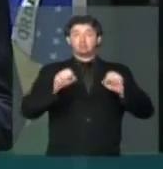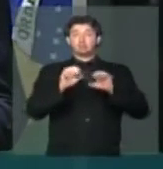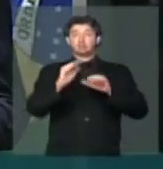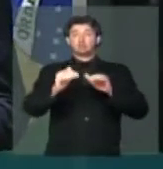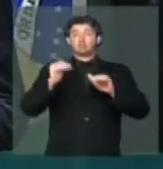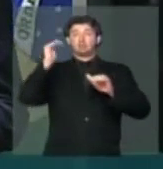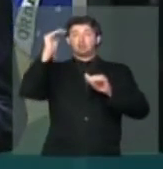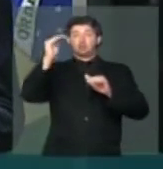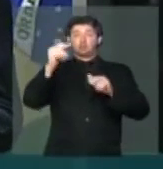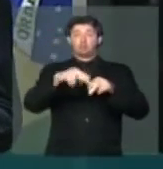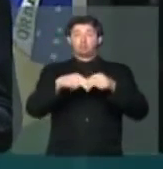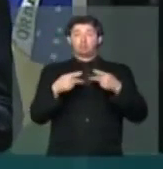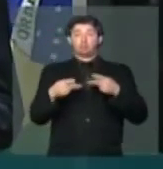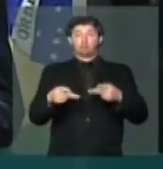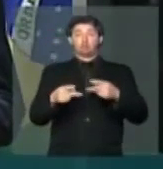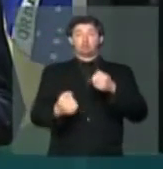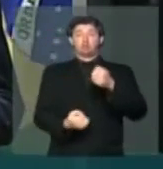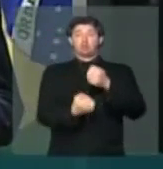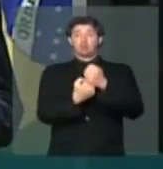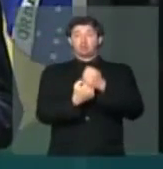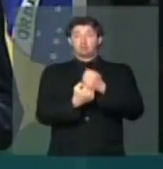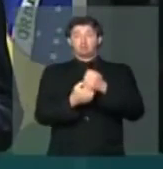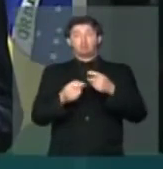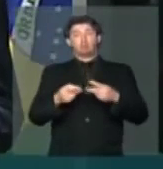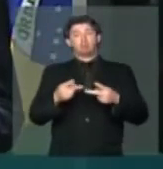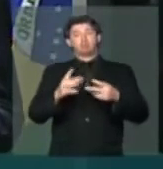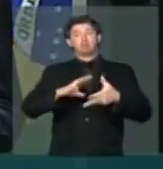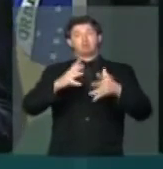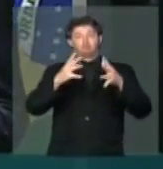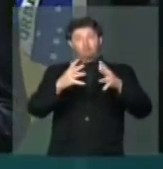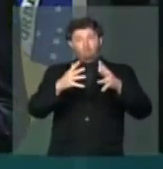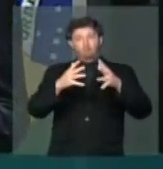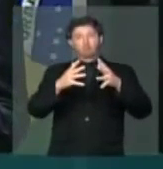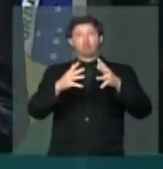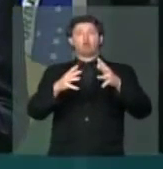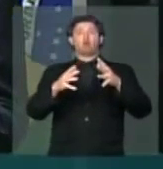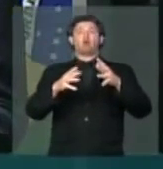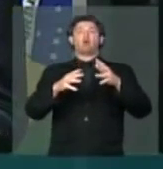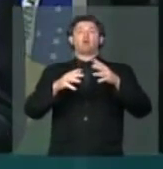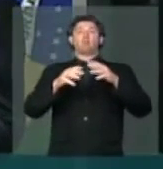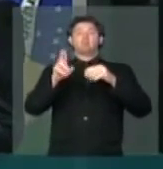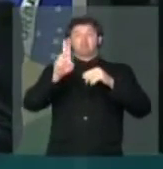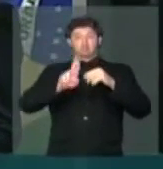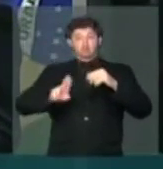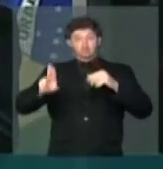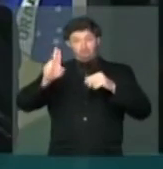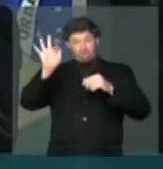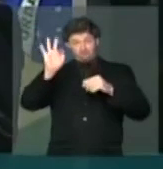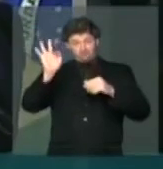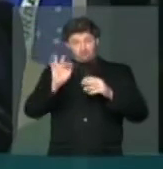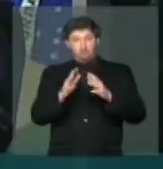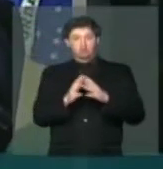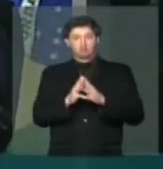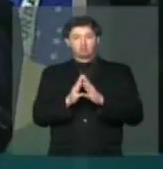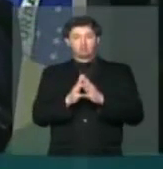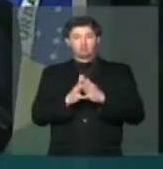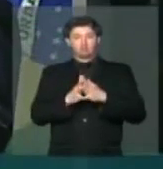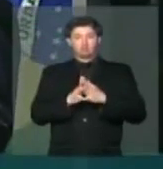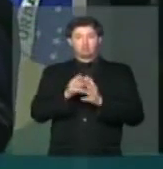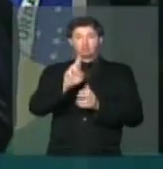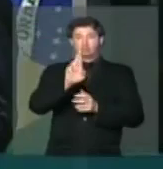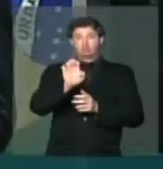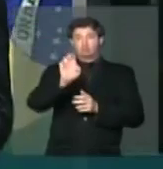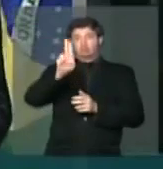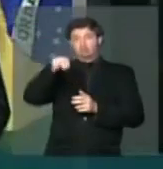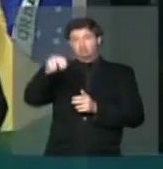superior pelo programa de apoio a planos de reestruturação e expansão das universidades federais, o REUNE,